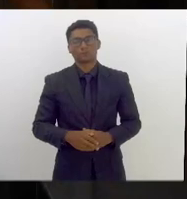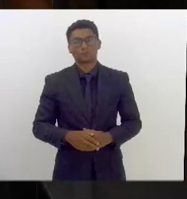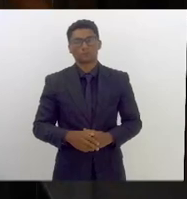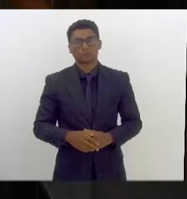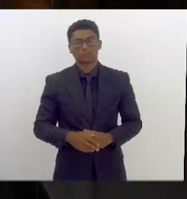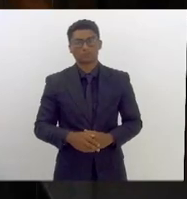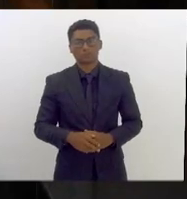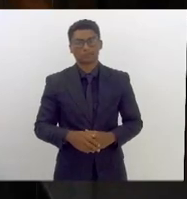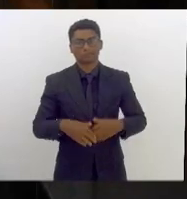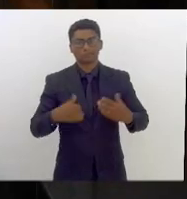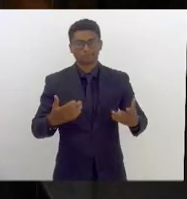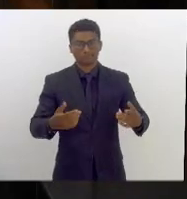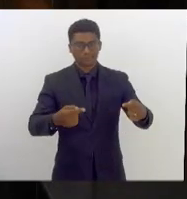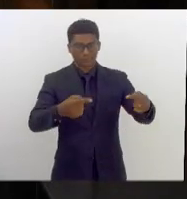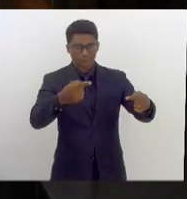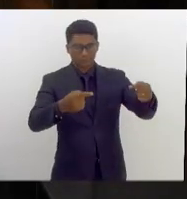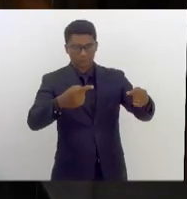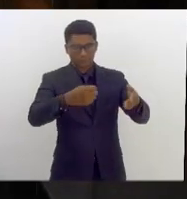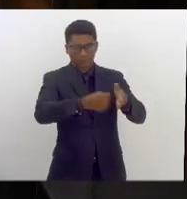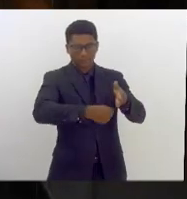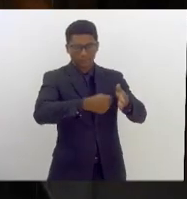paradigma das lutas políticas,